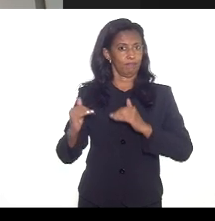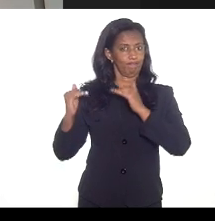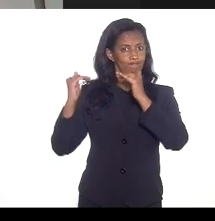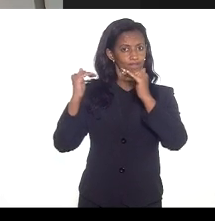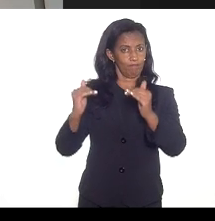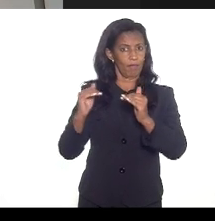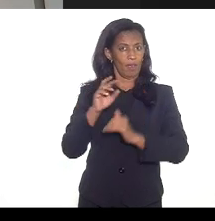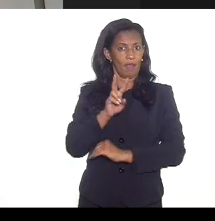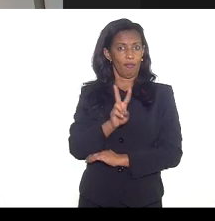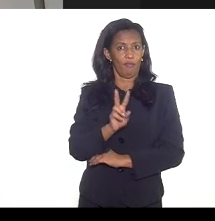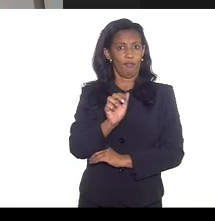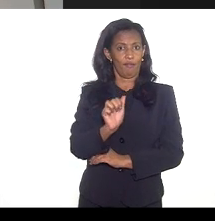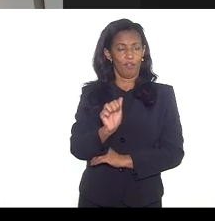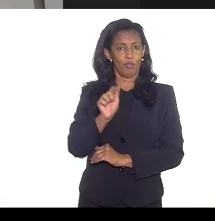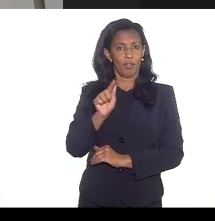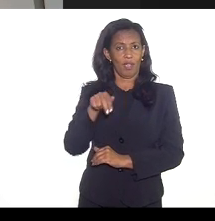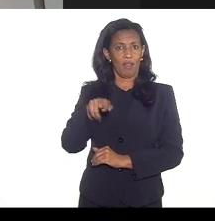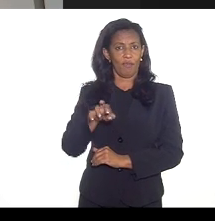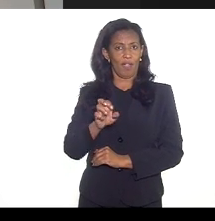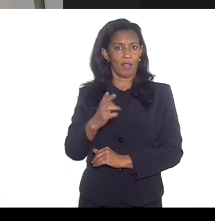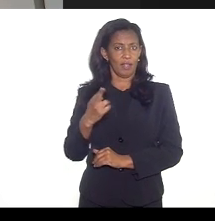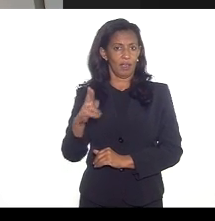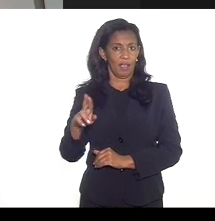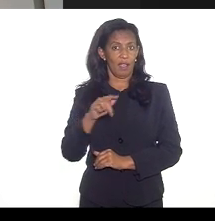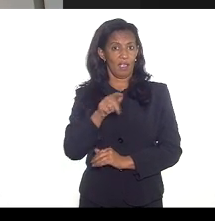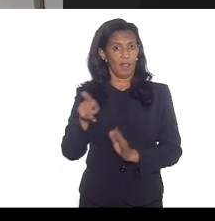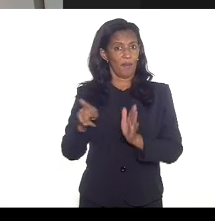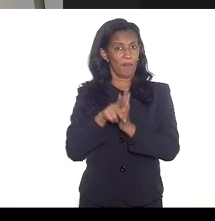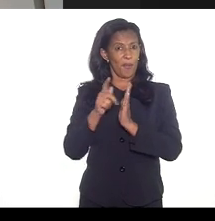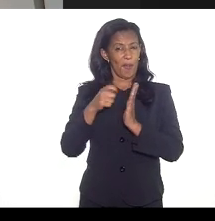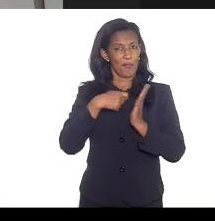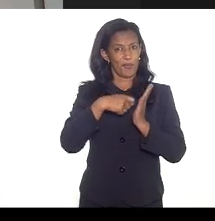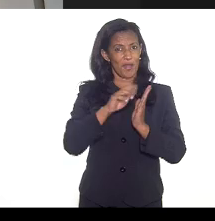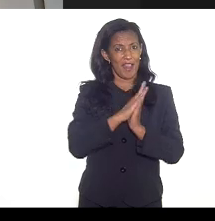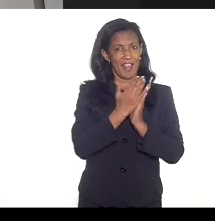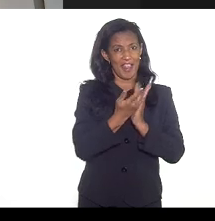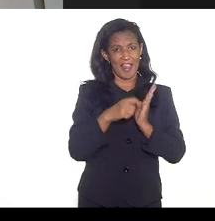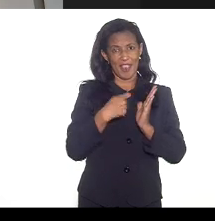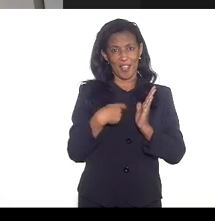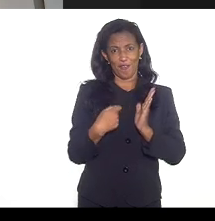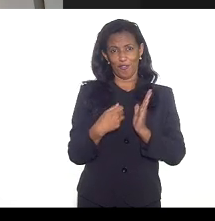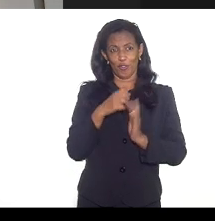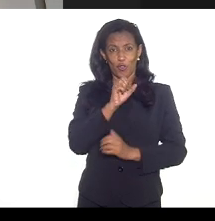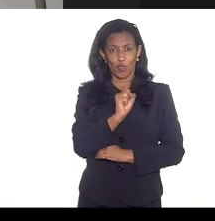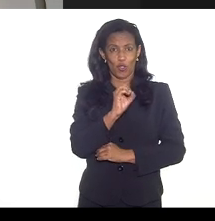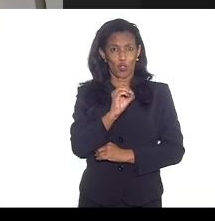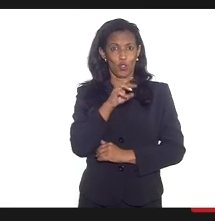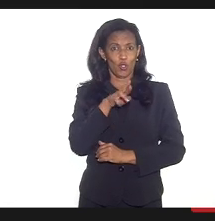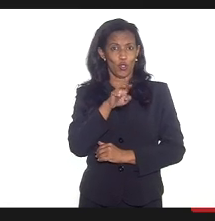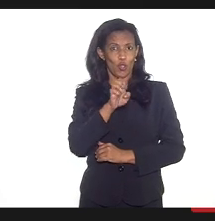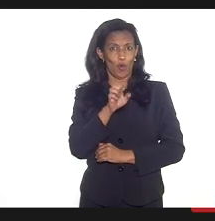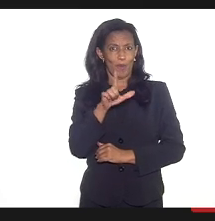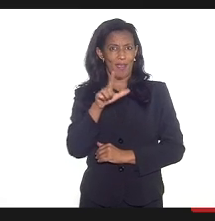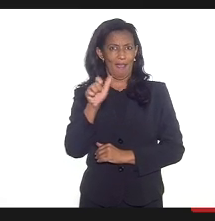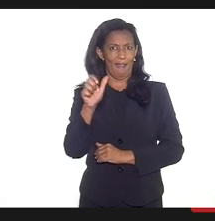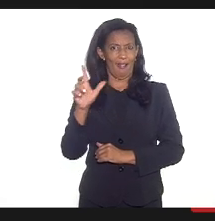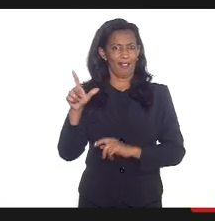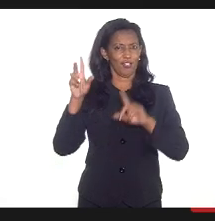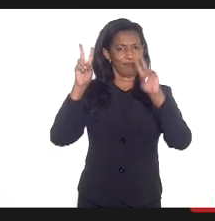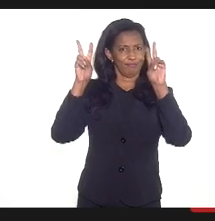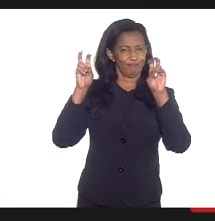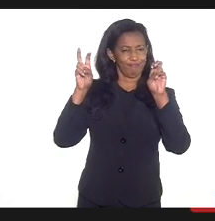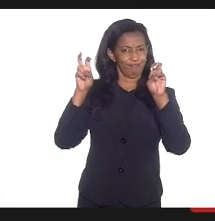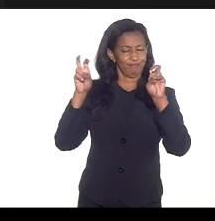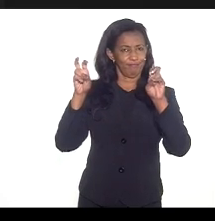Wagner Cinelli. Ele é autor do livro Sobre Elas, Uma História de Violência. Então, vamos